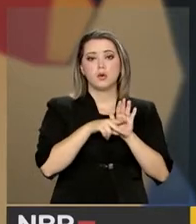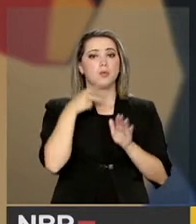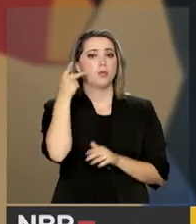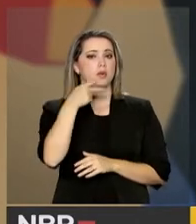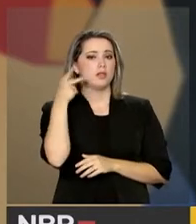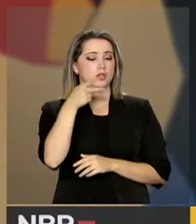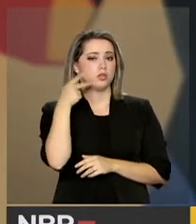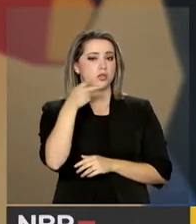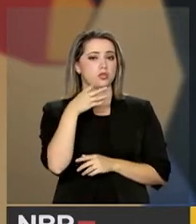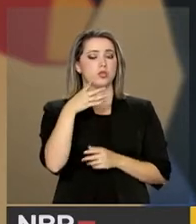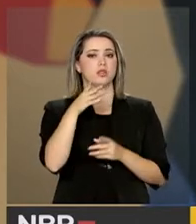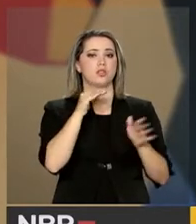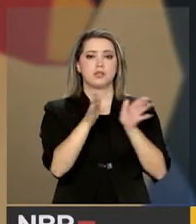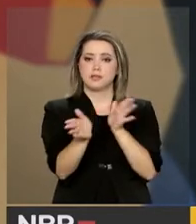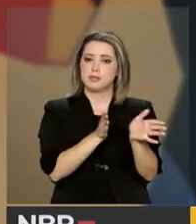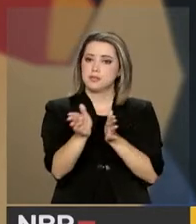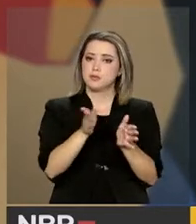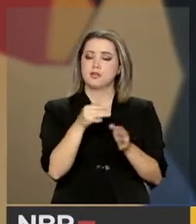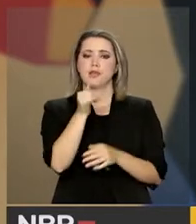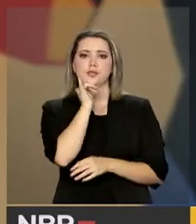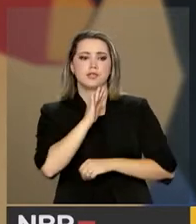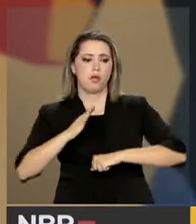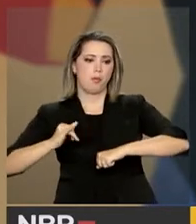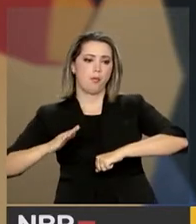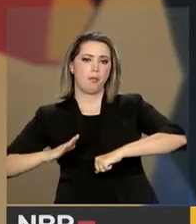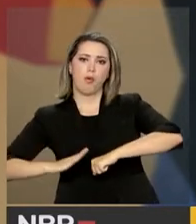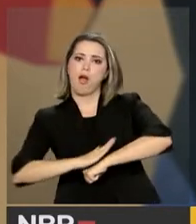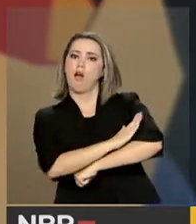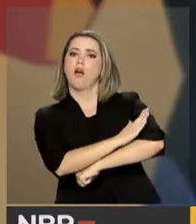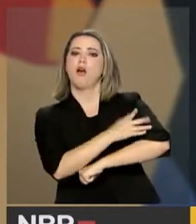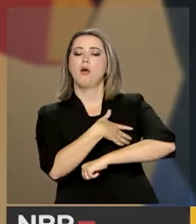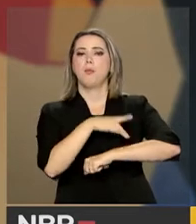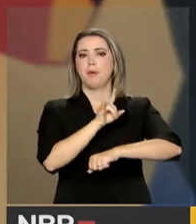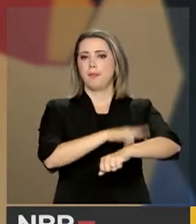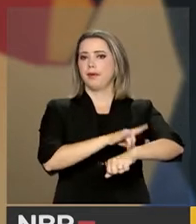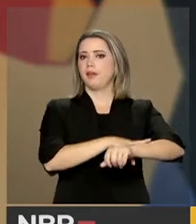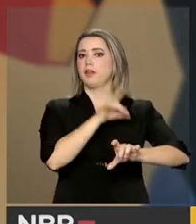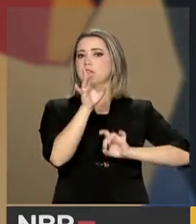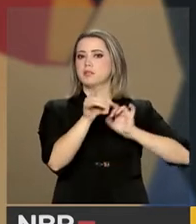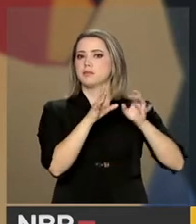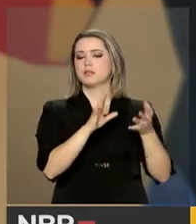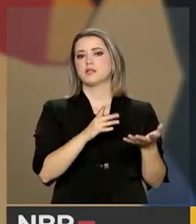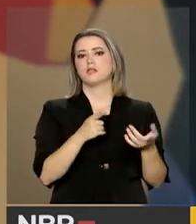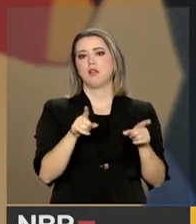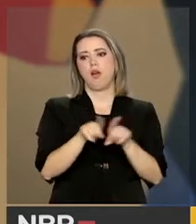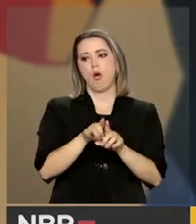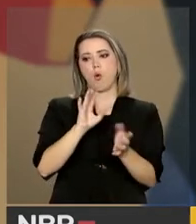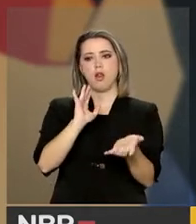de acessibilidade como um todo, como rampas, banheiros especiais, libras,